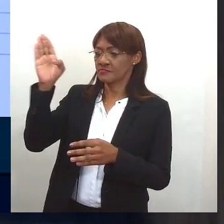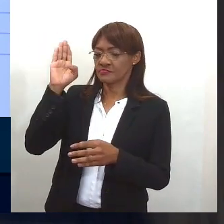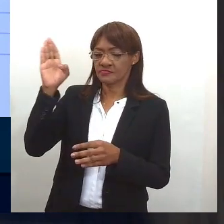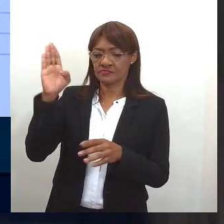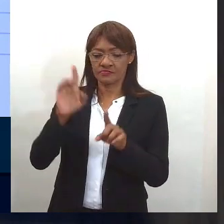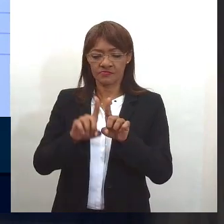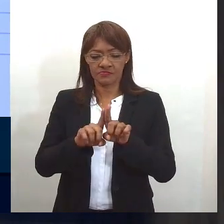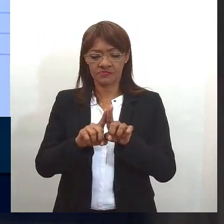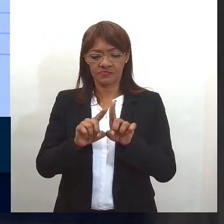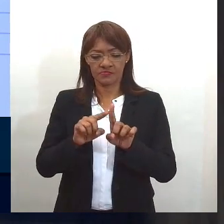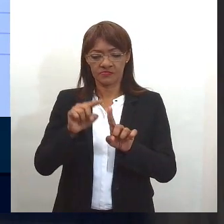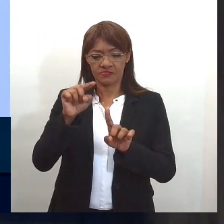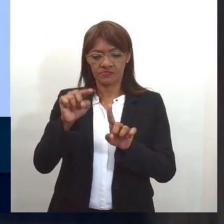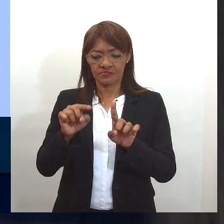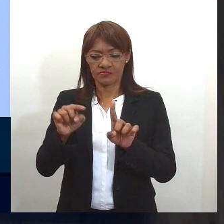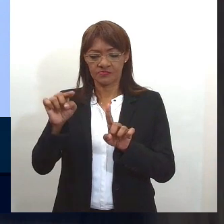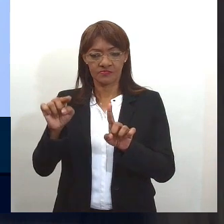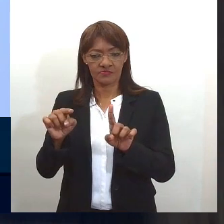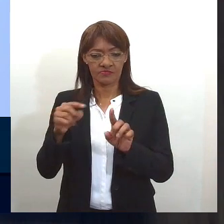ICMS ao longo dos anos.